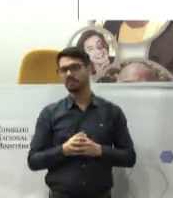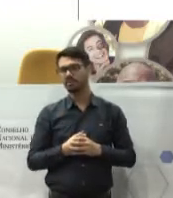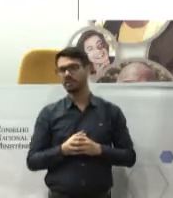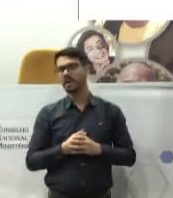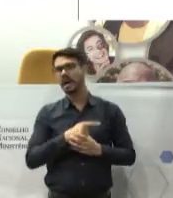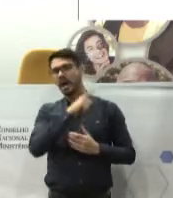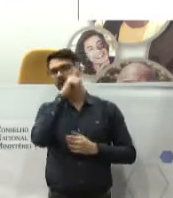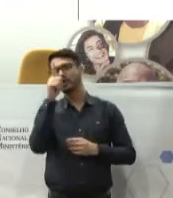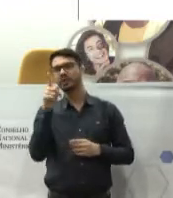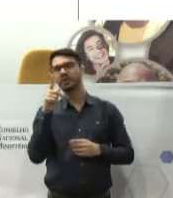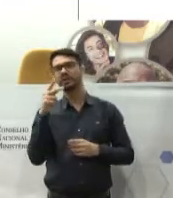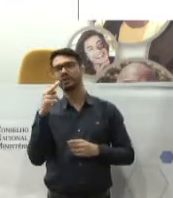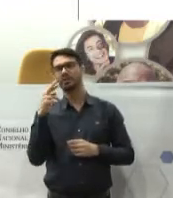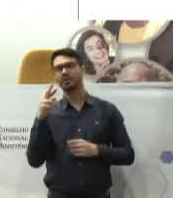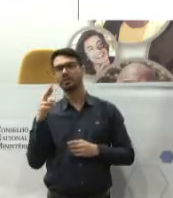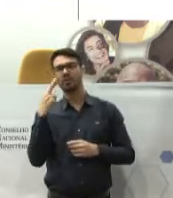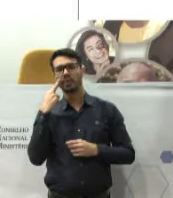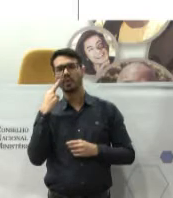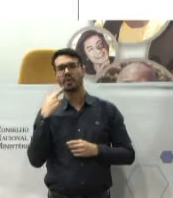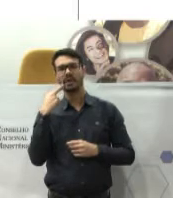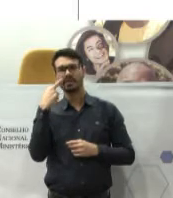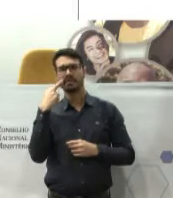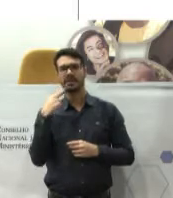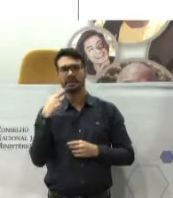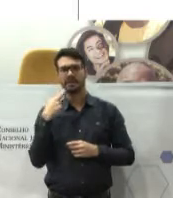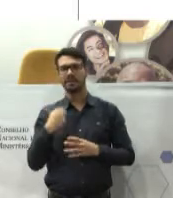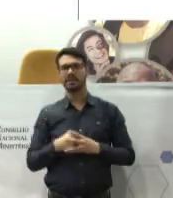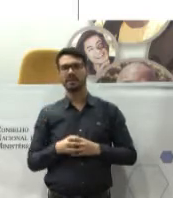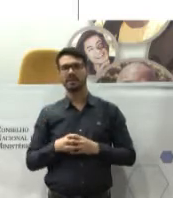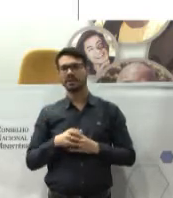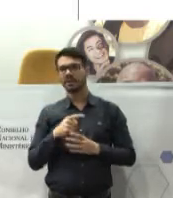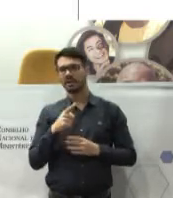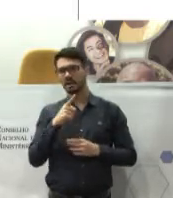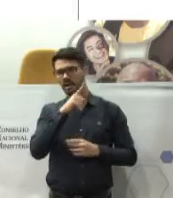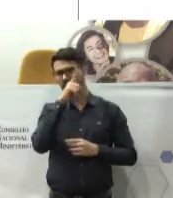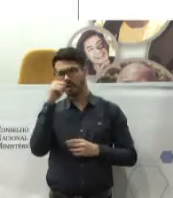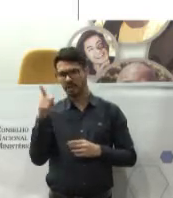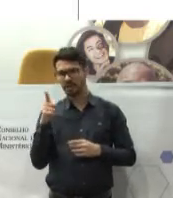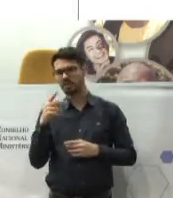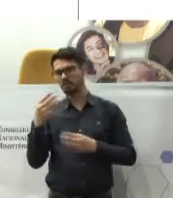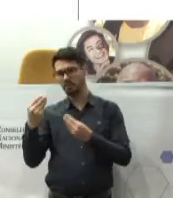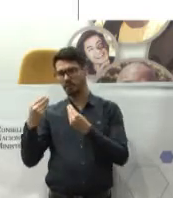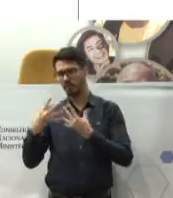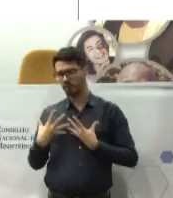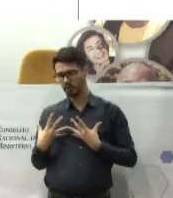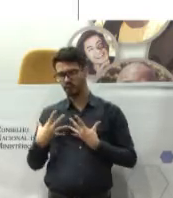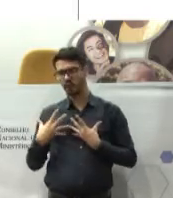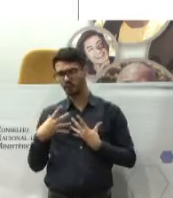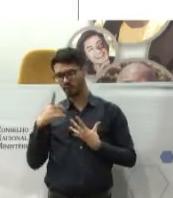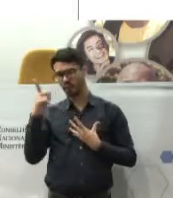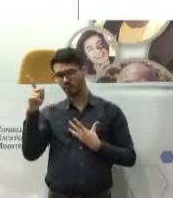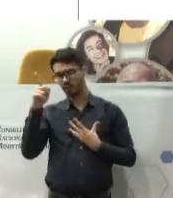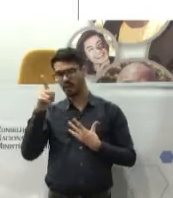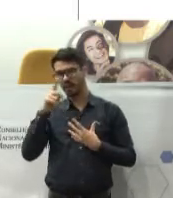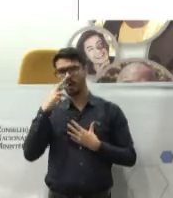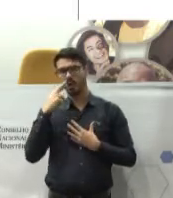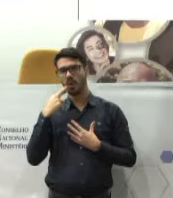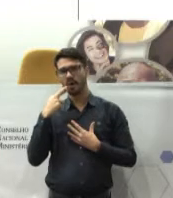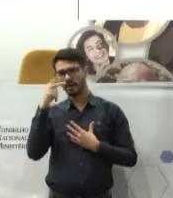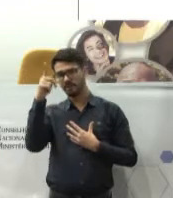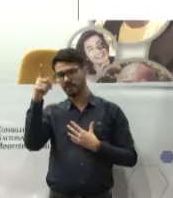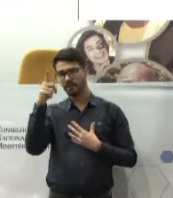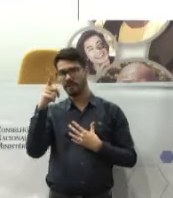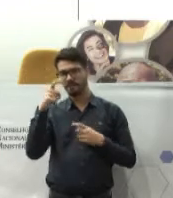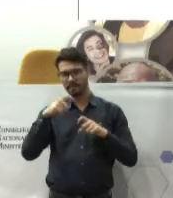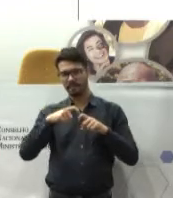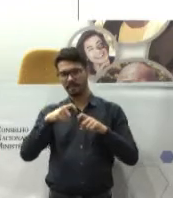Voltando para Roraima, o que eu vi lá, de todos os relatos de serviços assistenciais à população, desde os médicos das